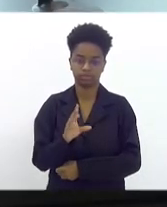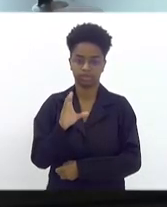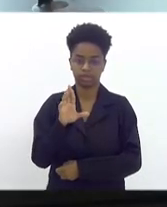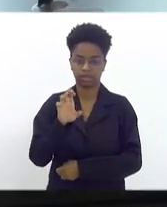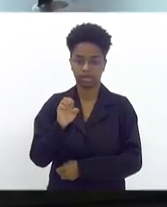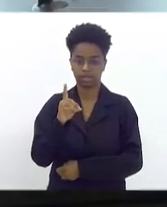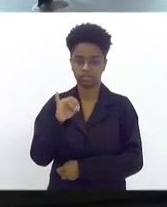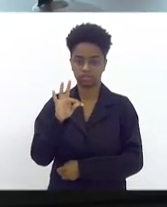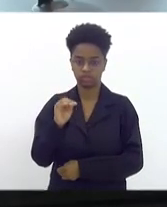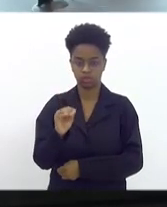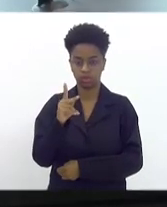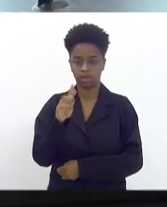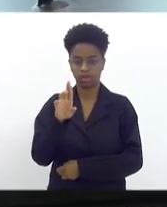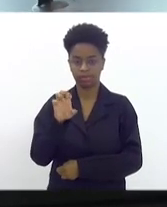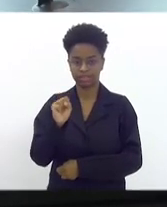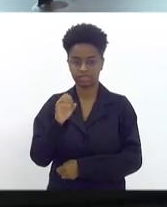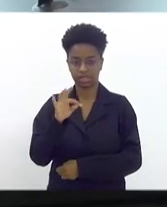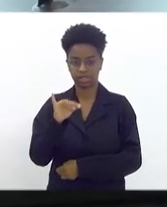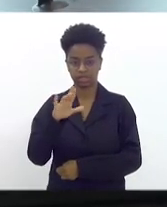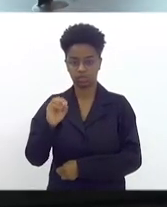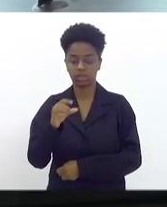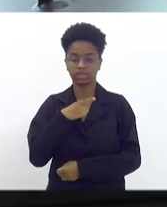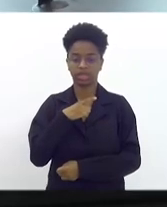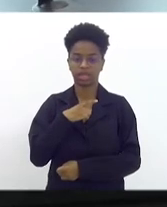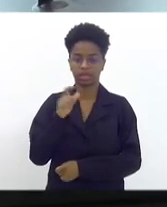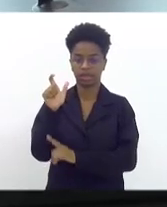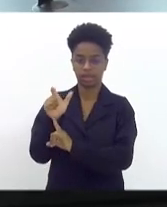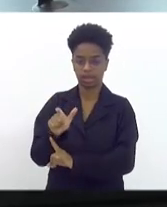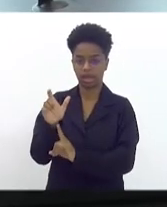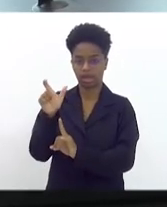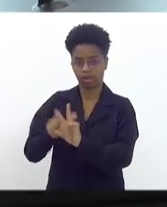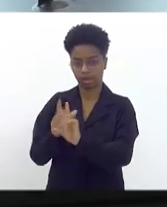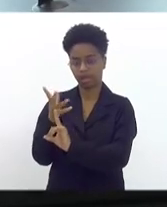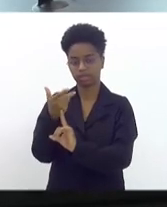Crédito prescrito do ECAD. Onde houve o falecimento do artista... do autor,